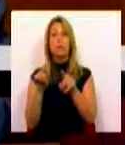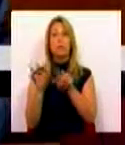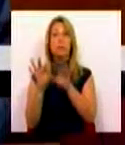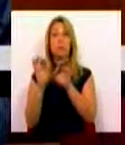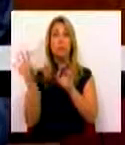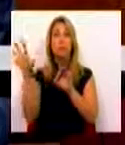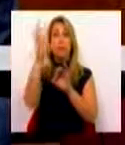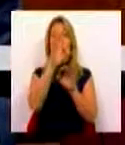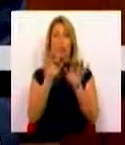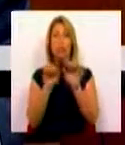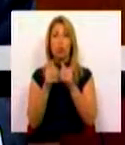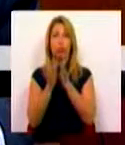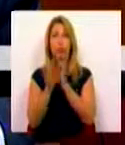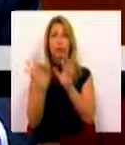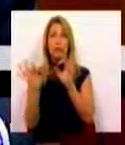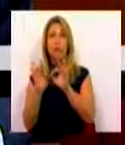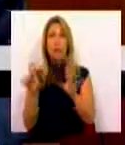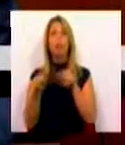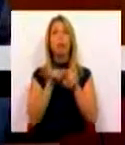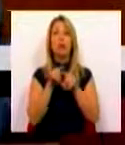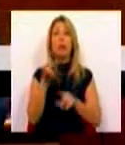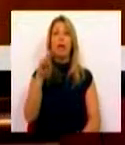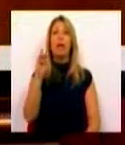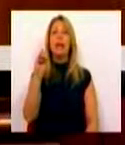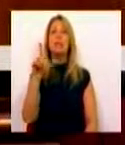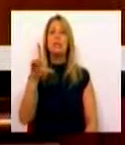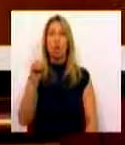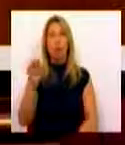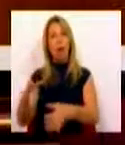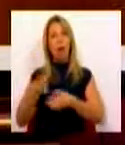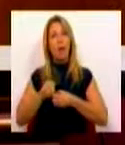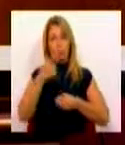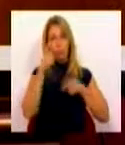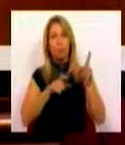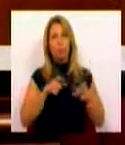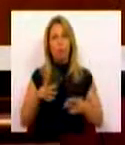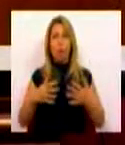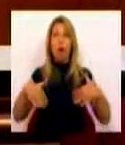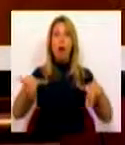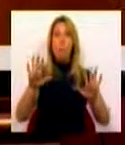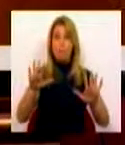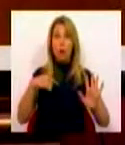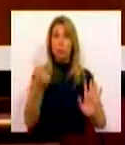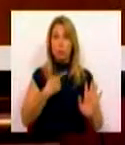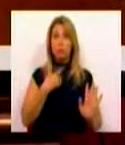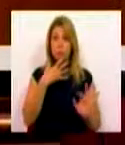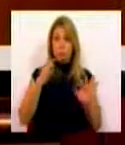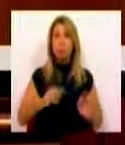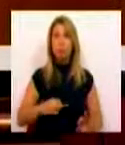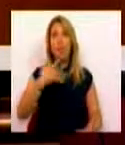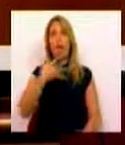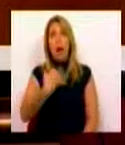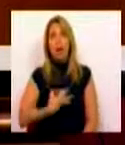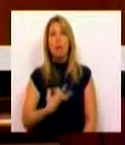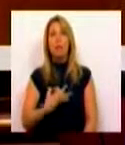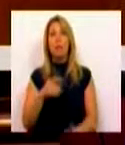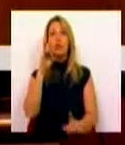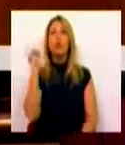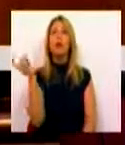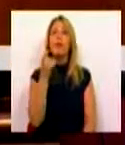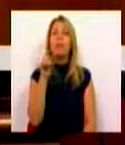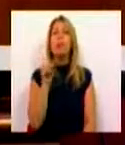mas estamos firmemente convencidos que essa revisão não